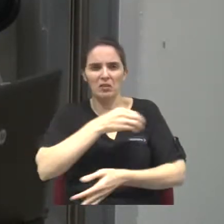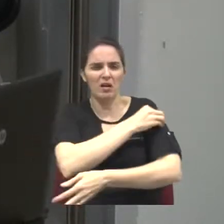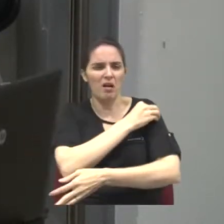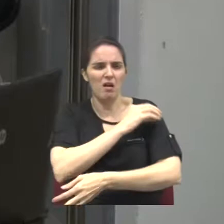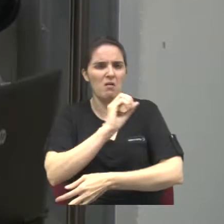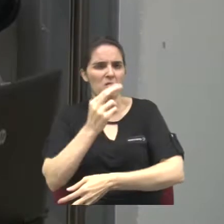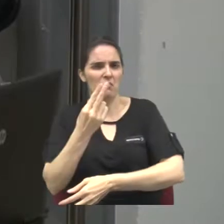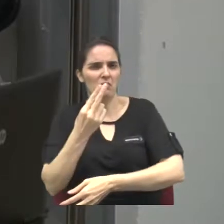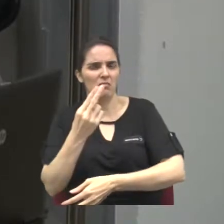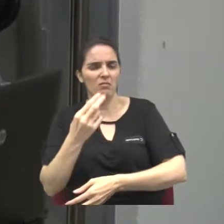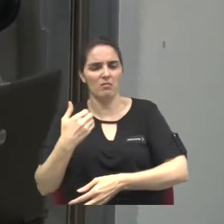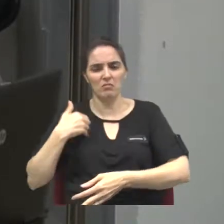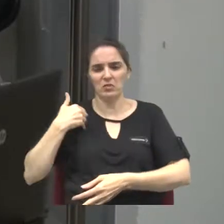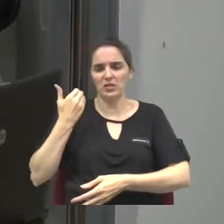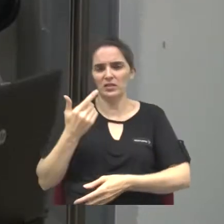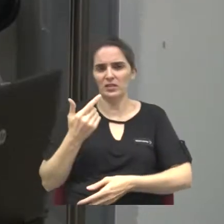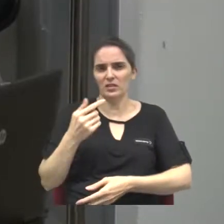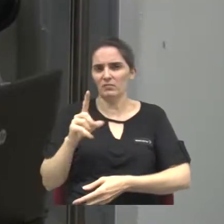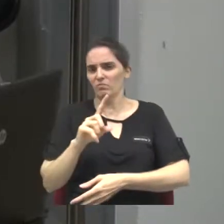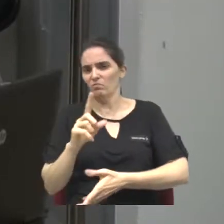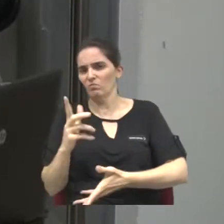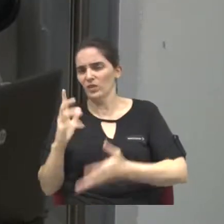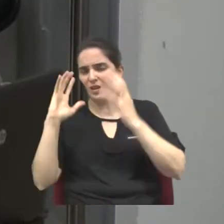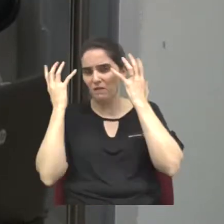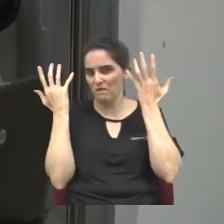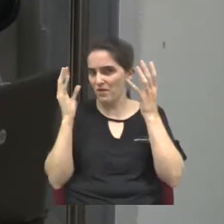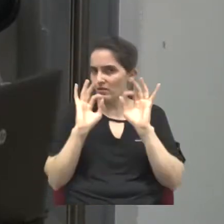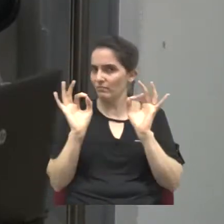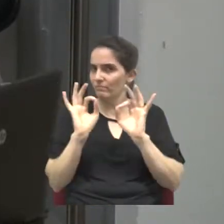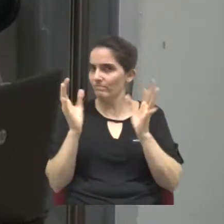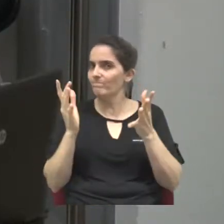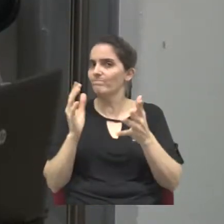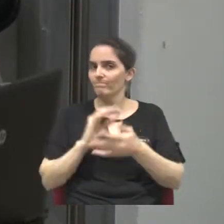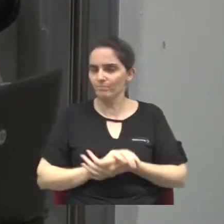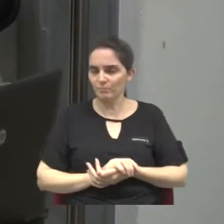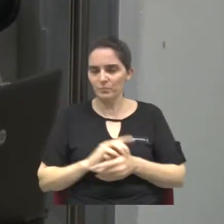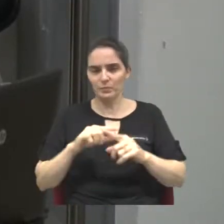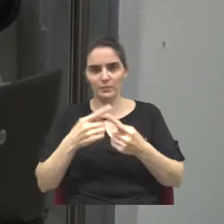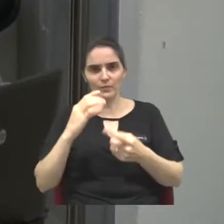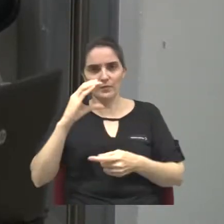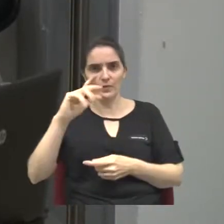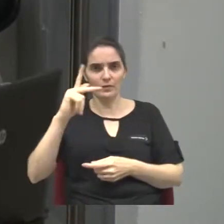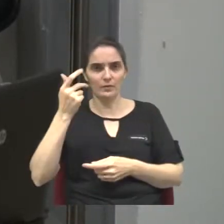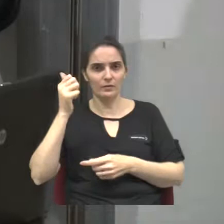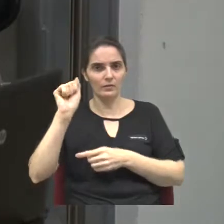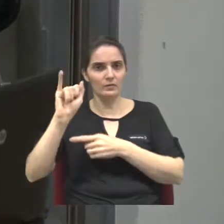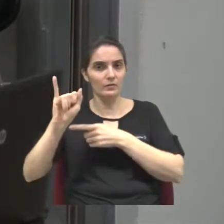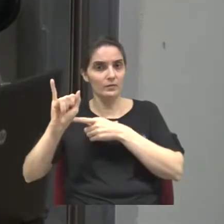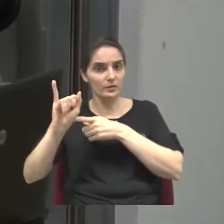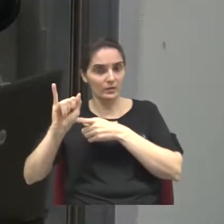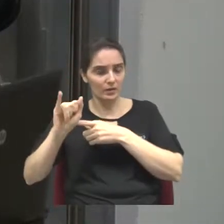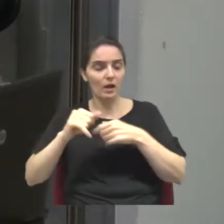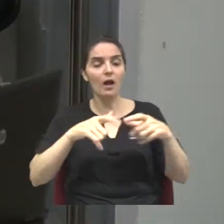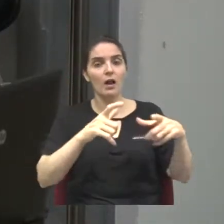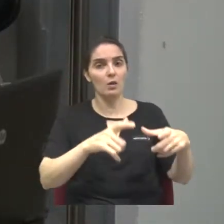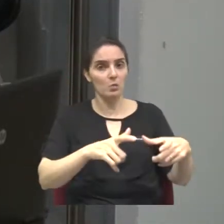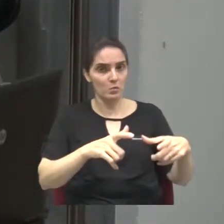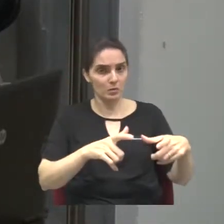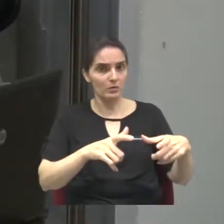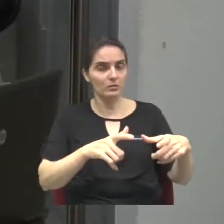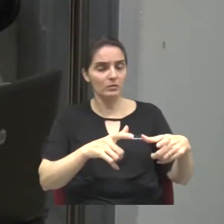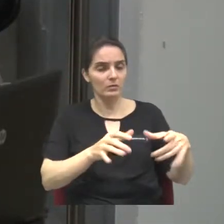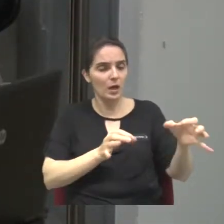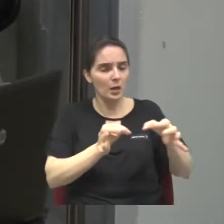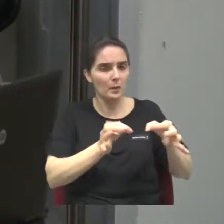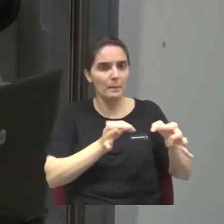usar, na questão da festividade e tudo mais. Mas essa questão do CHAI, a gente sabe que em alguns lugares eles estão fazendo essa bebida